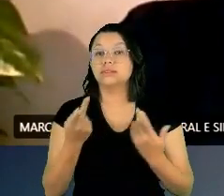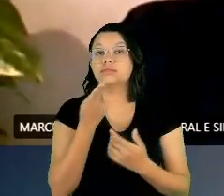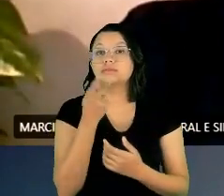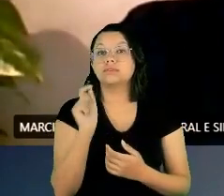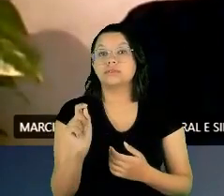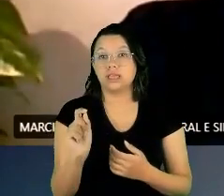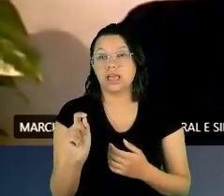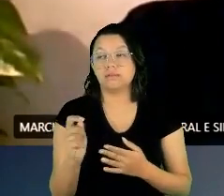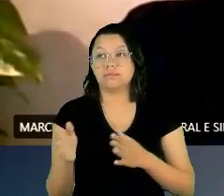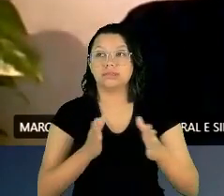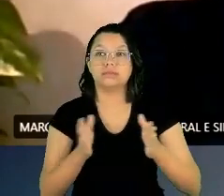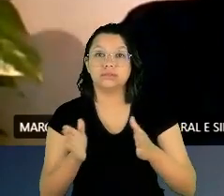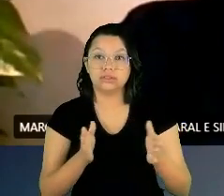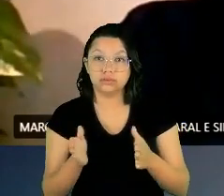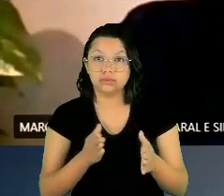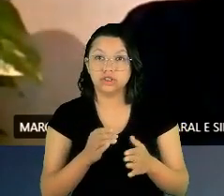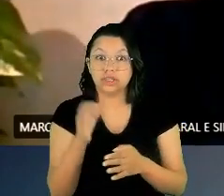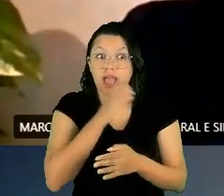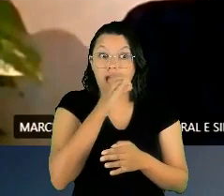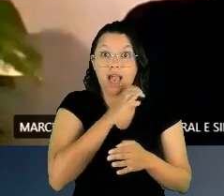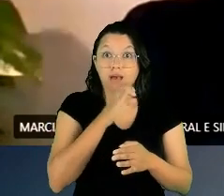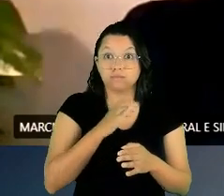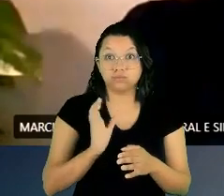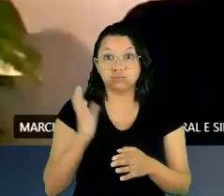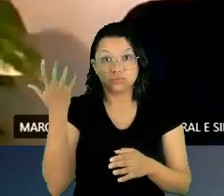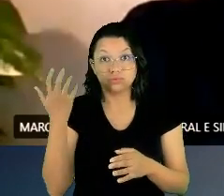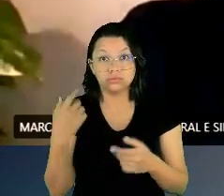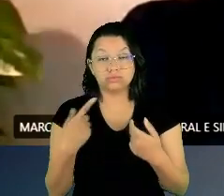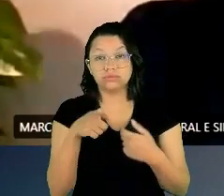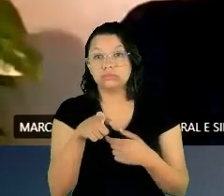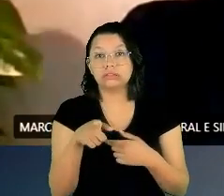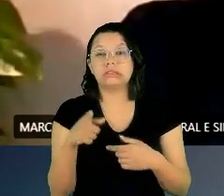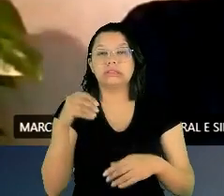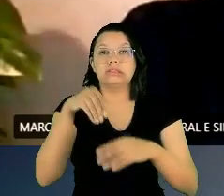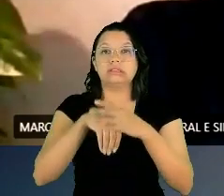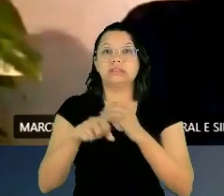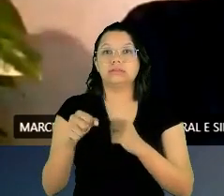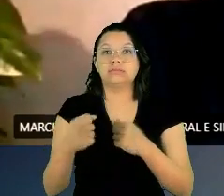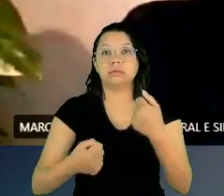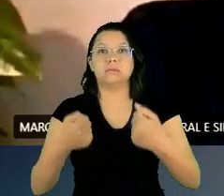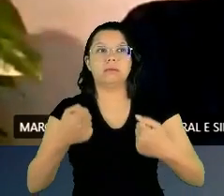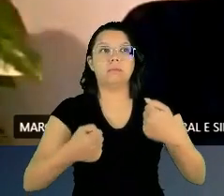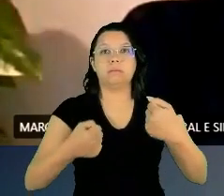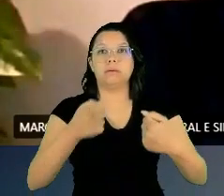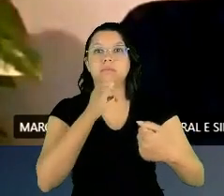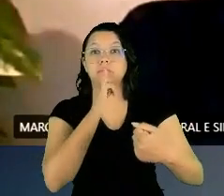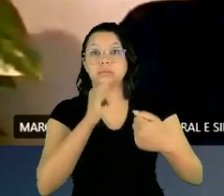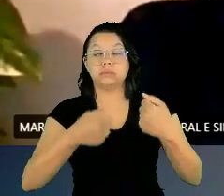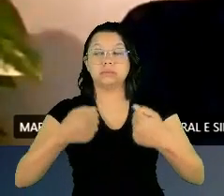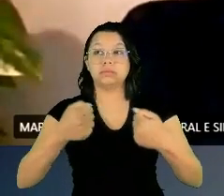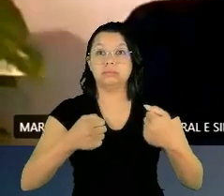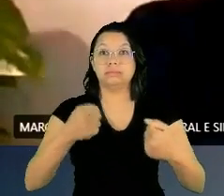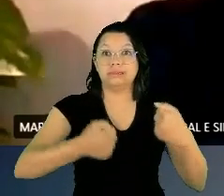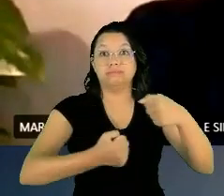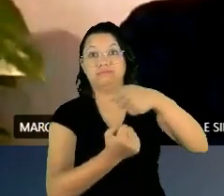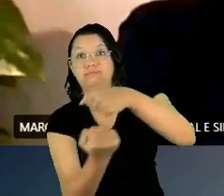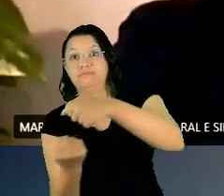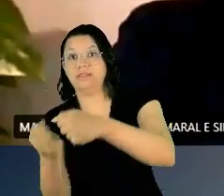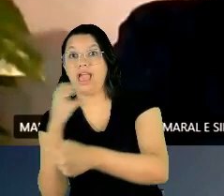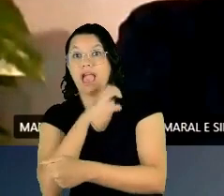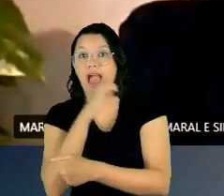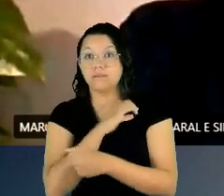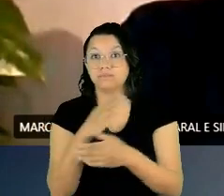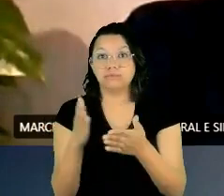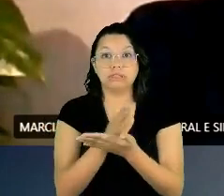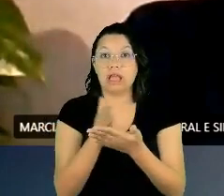né? Então, ele fala que para situações emergentes, né, tipo você está numa situação dirigindo e precisa